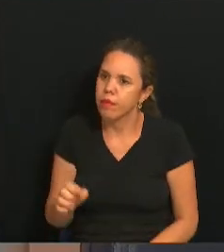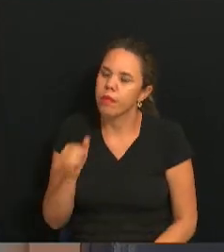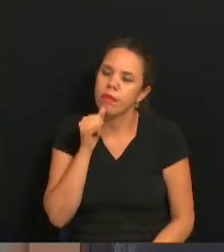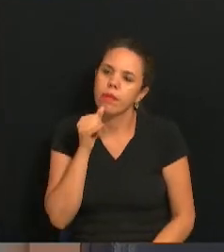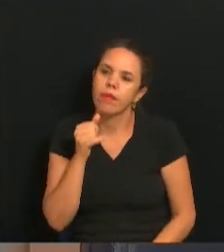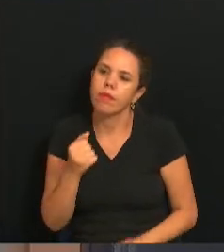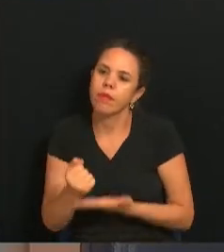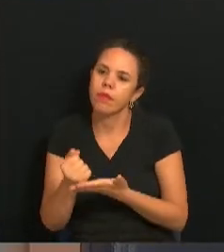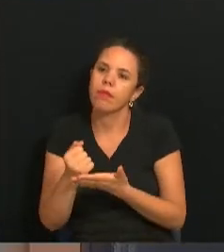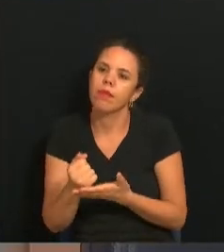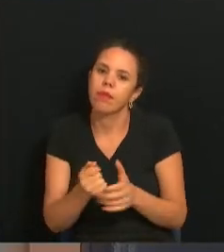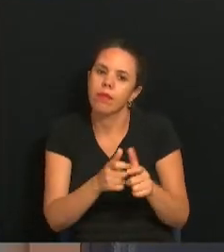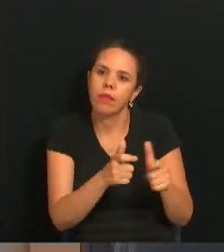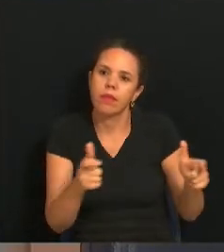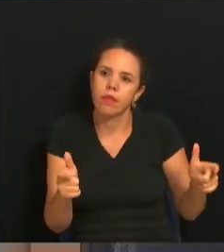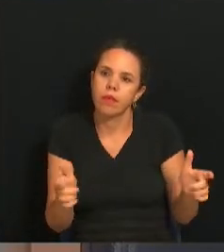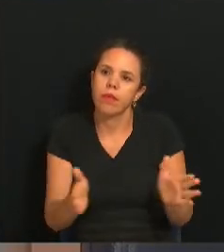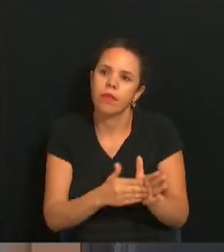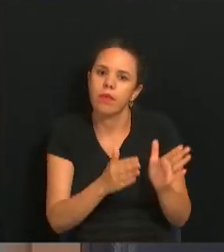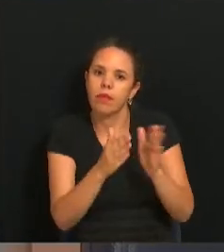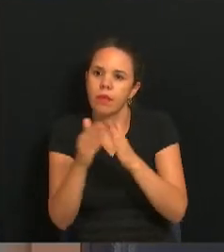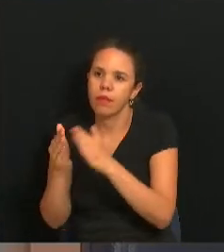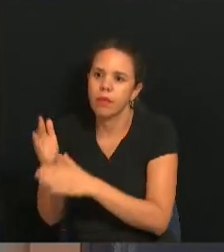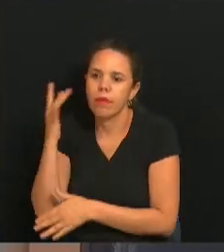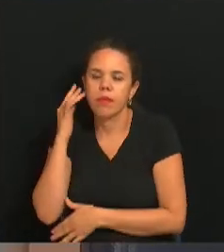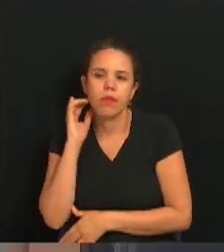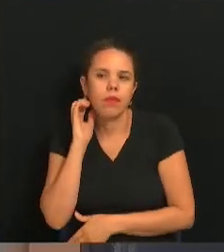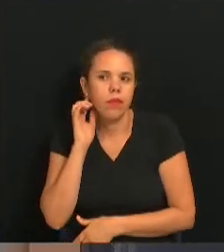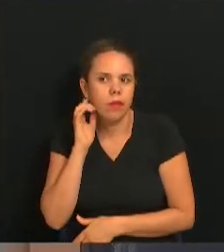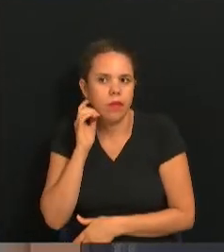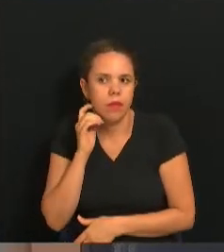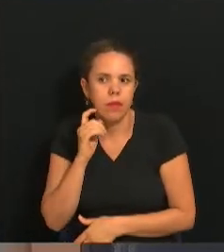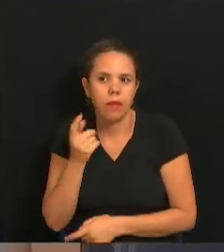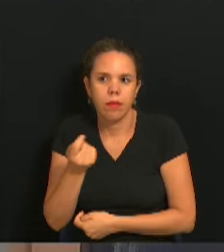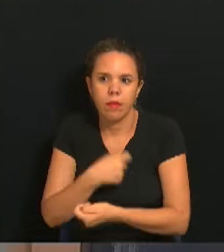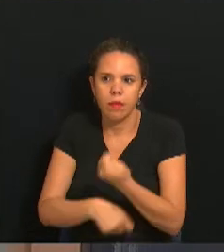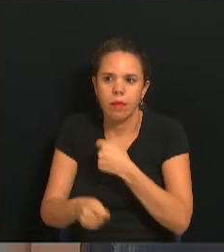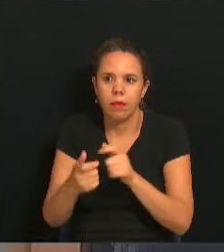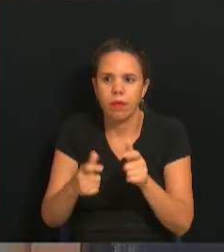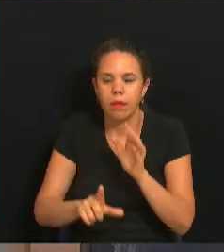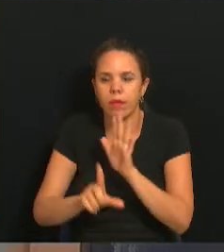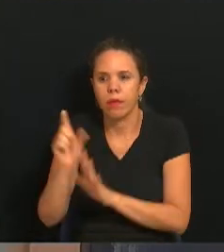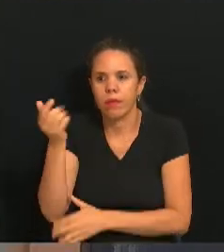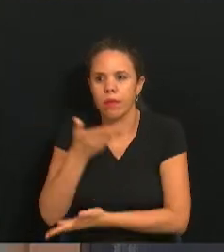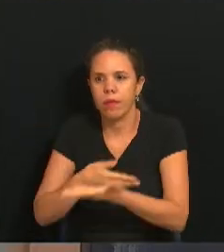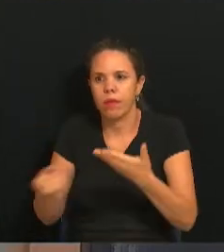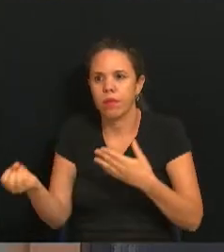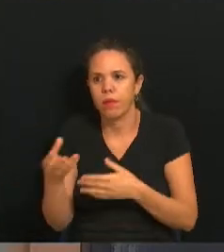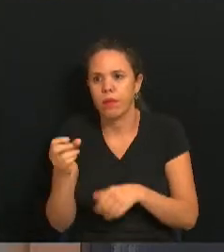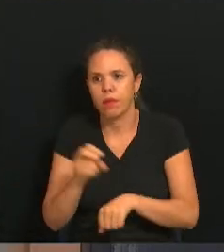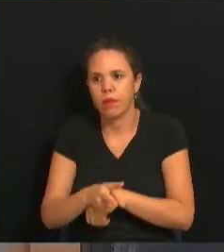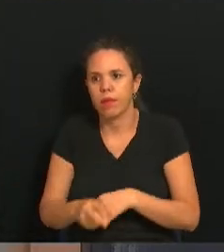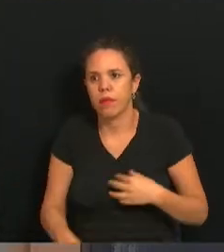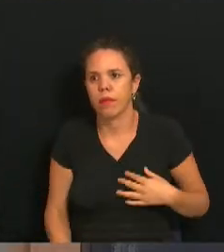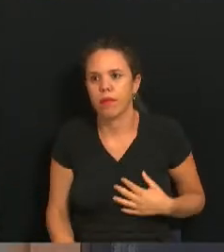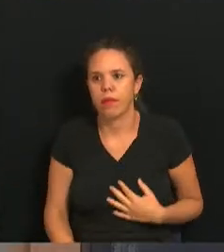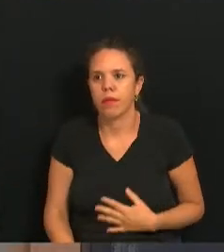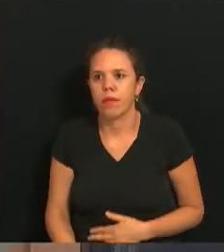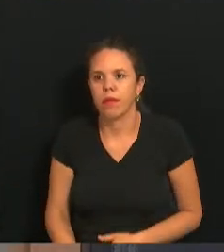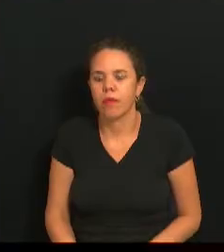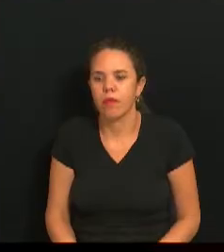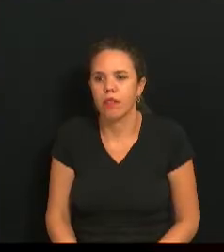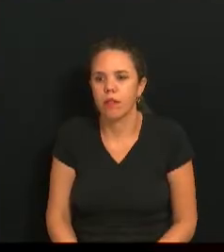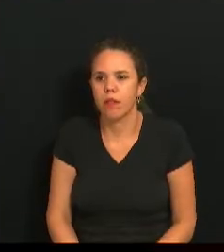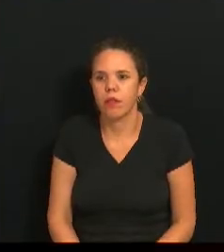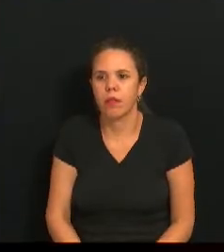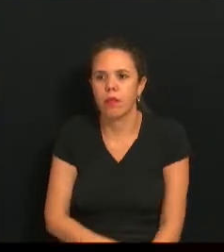no crescimento da oferta de moradia, aquecimento do mercado e geração de novos empregos? Eu